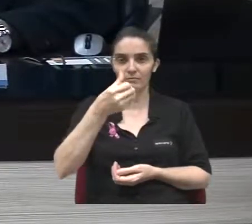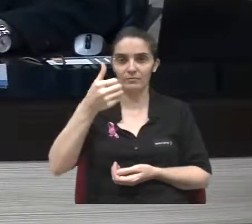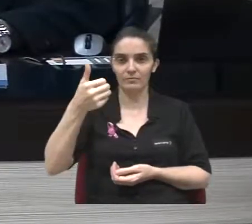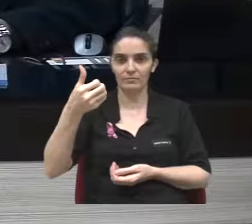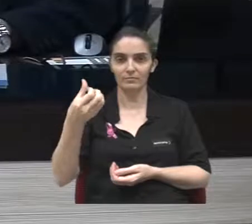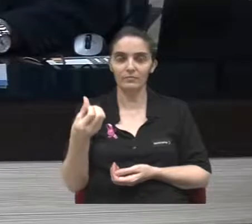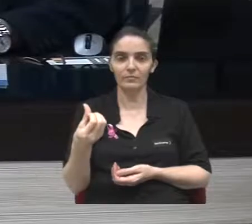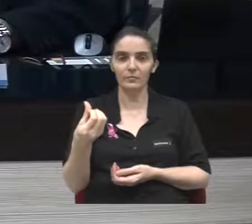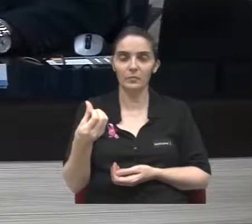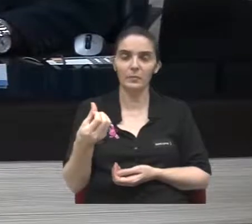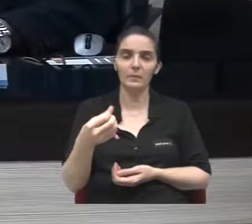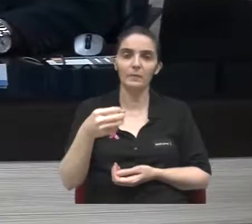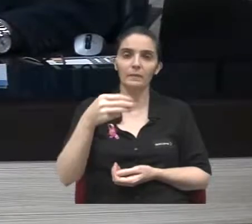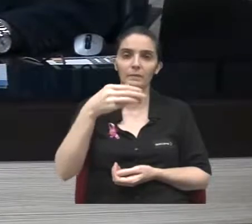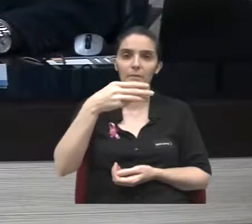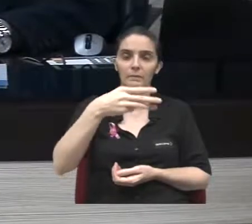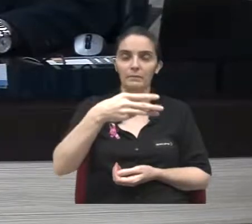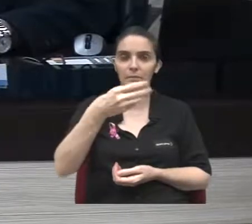3616/19.